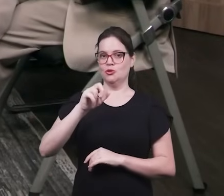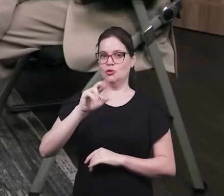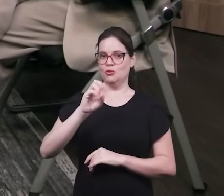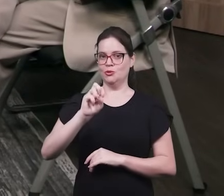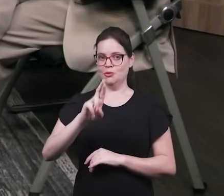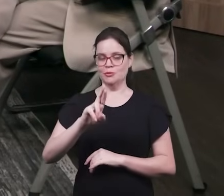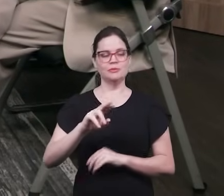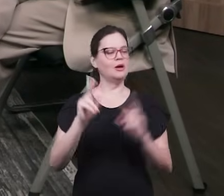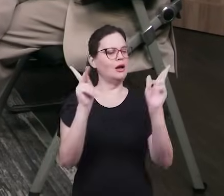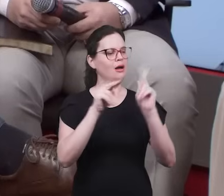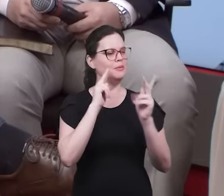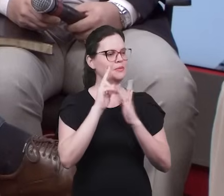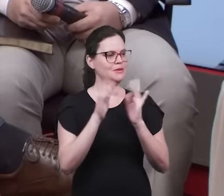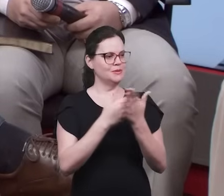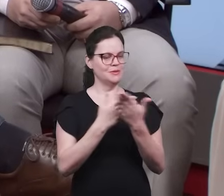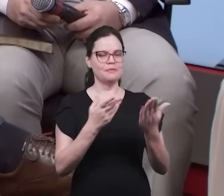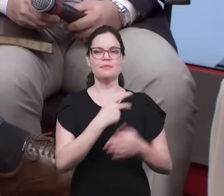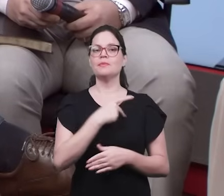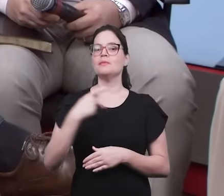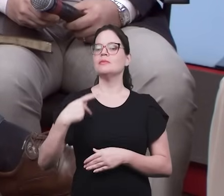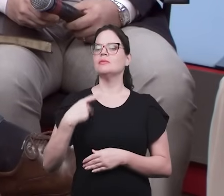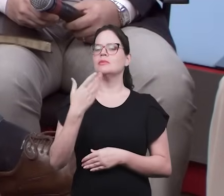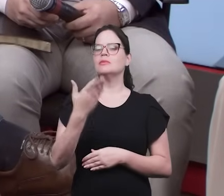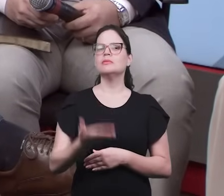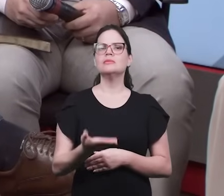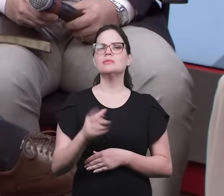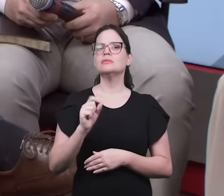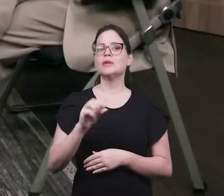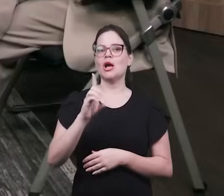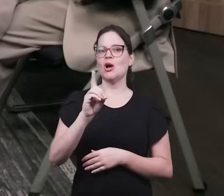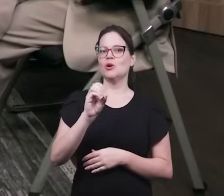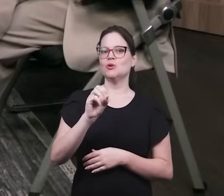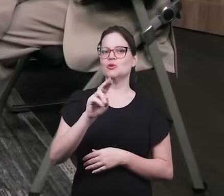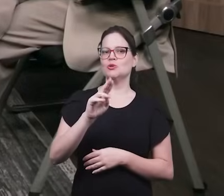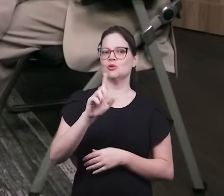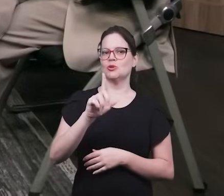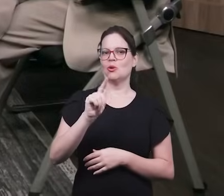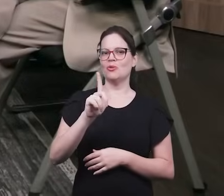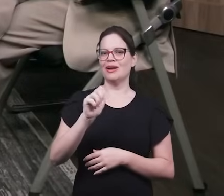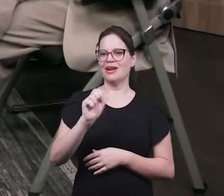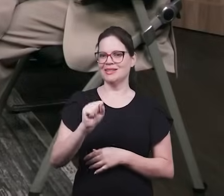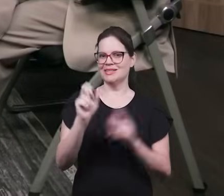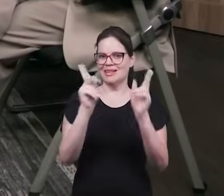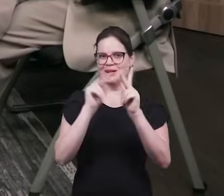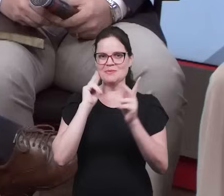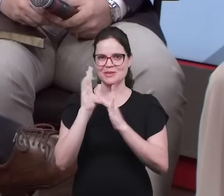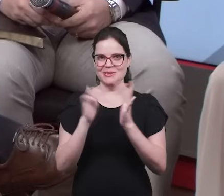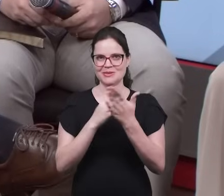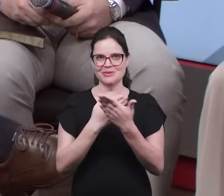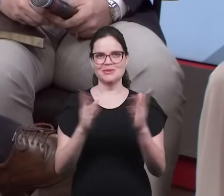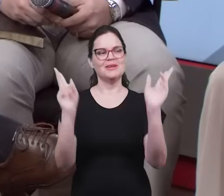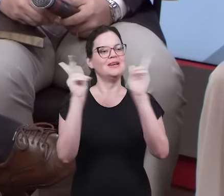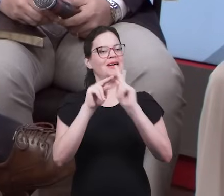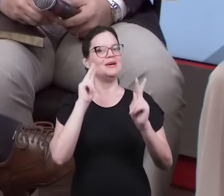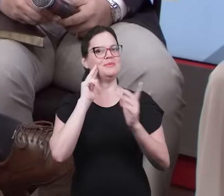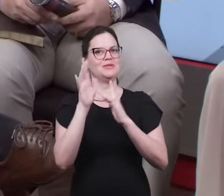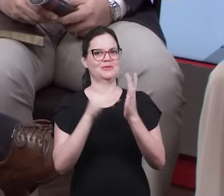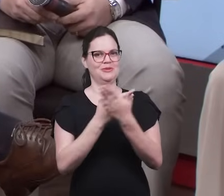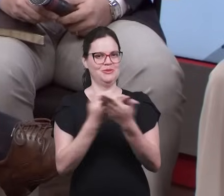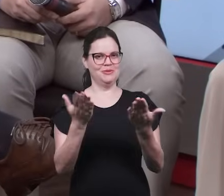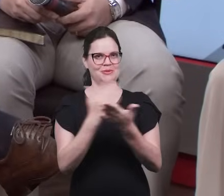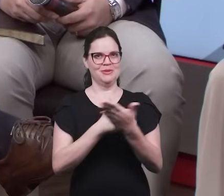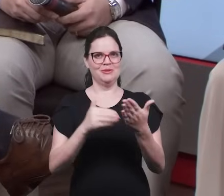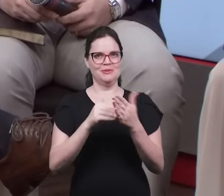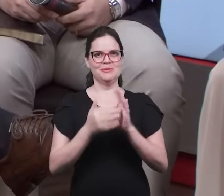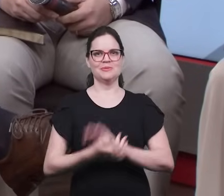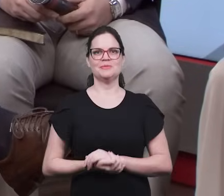do Senhor. Paz do Senhor a todos. Pastor Douglas Spangero, paz do Senhor. A paz do Senhor a todos que nos